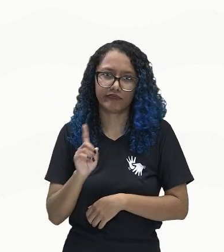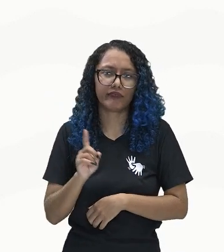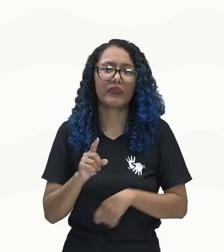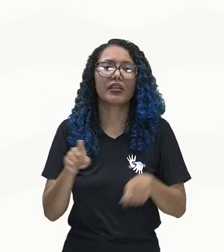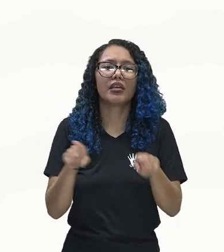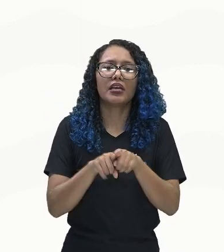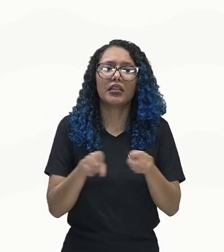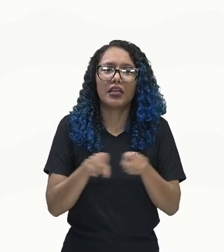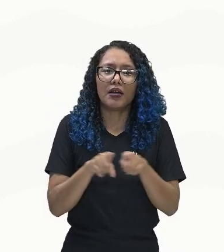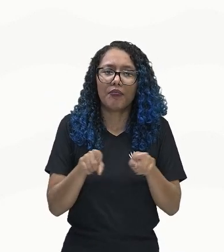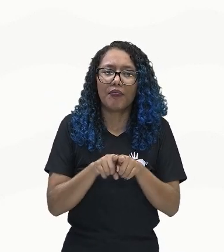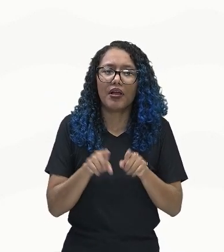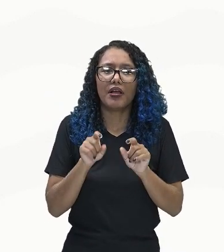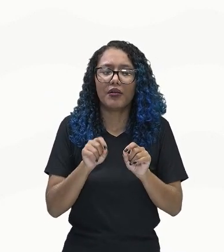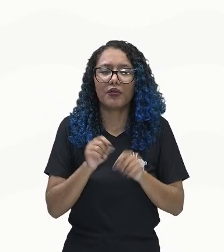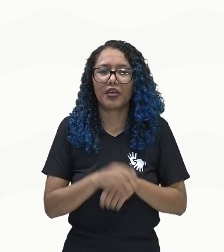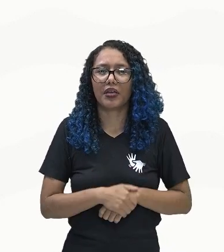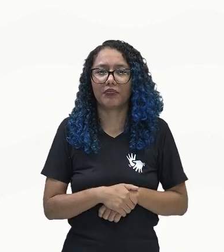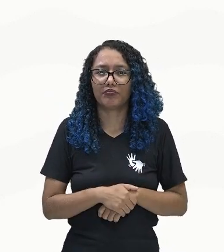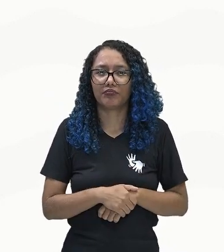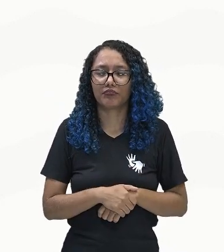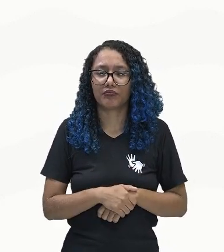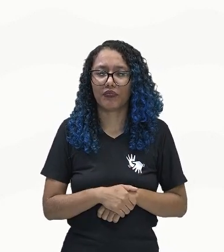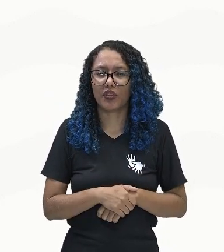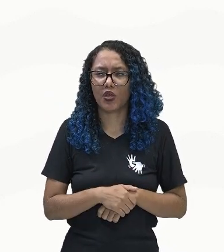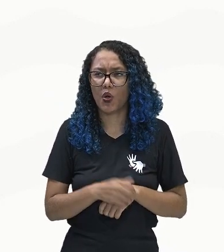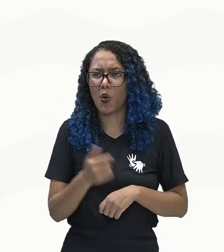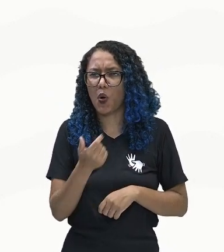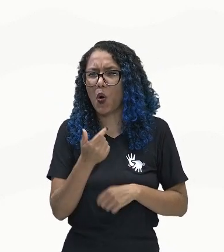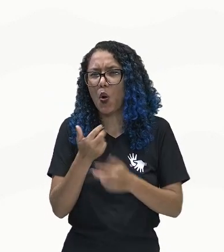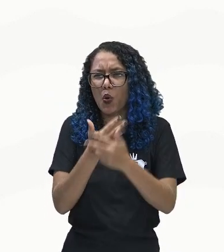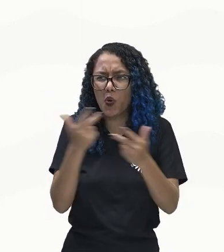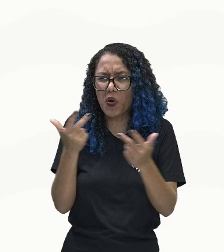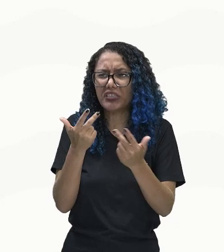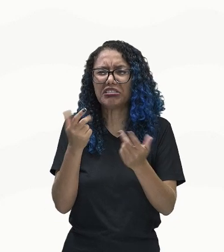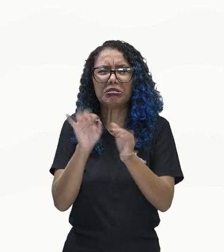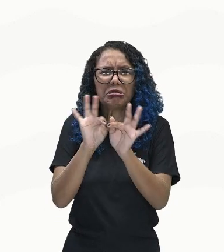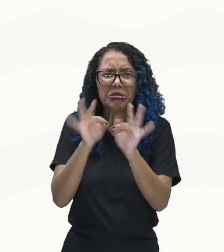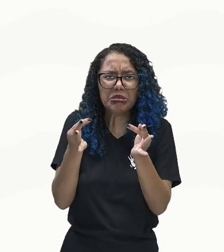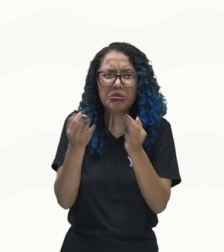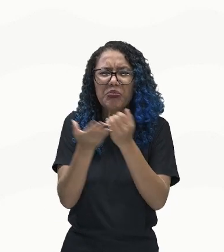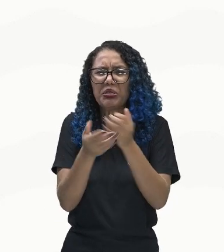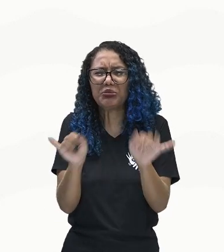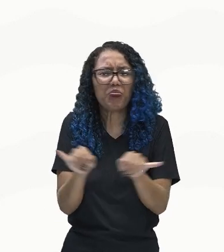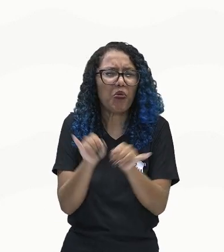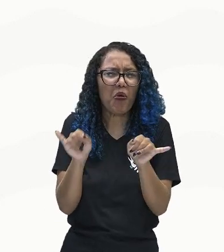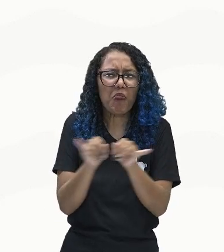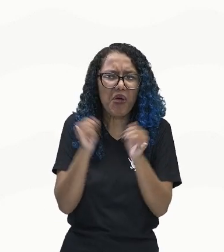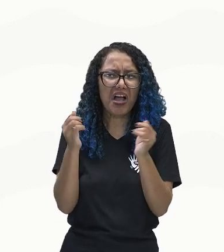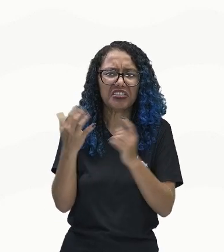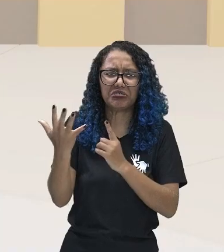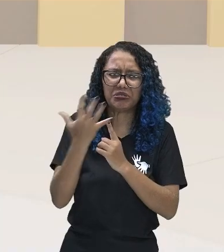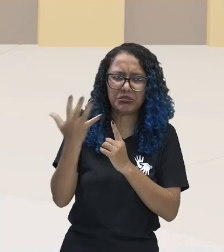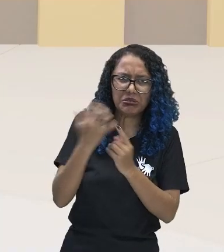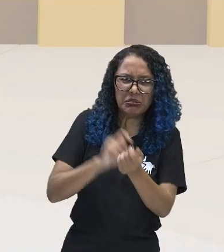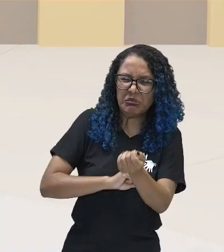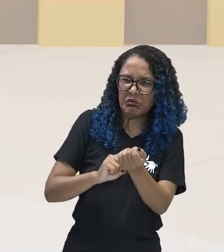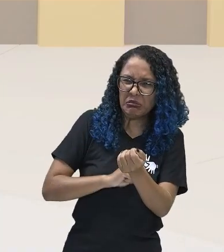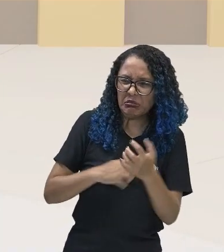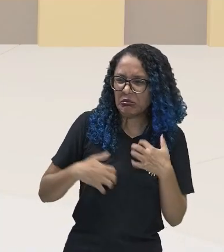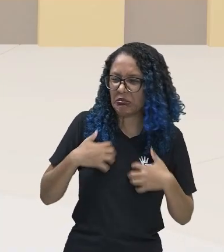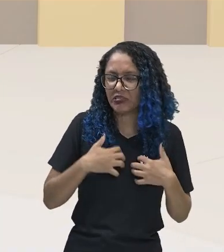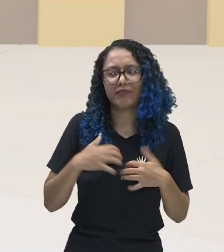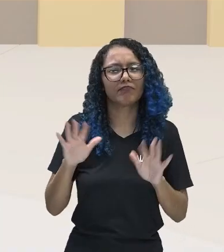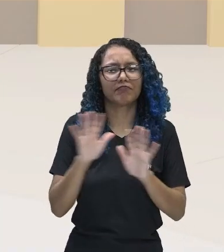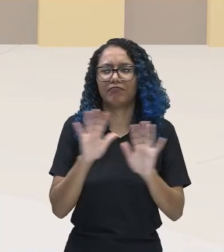deixar estressar por coisas pequenas. Coisas pequenas não podem sugar a nossa